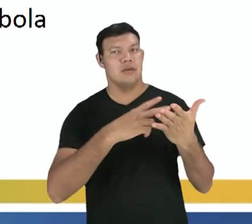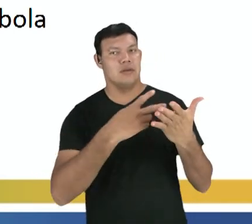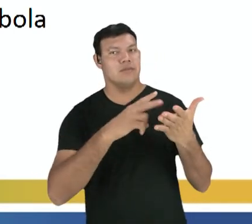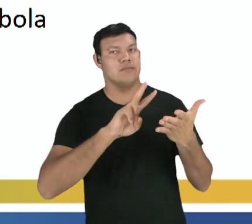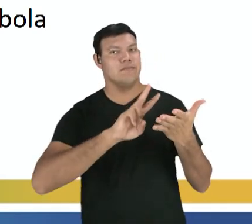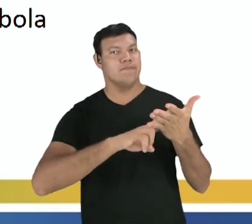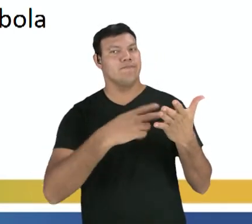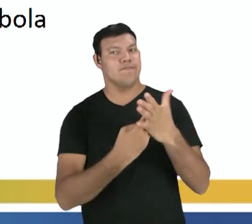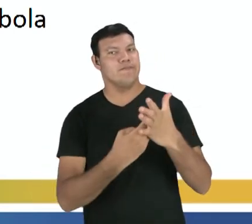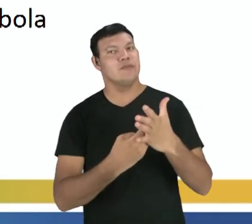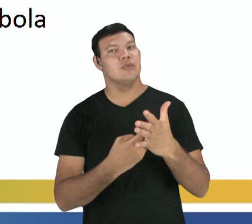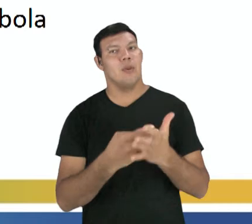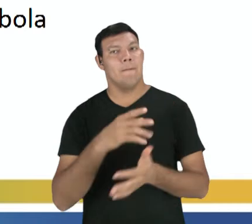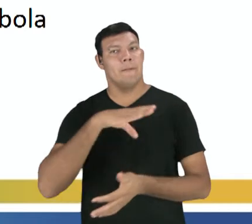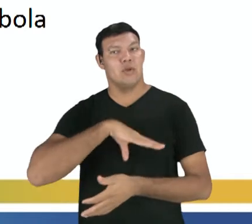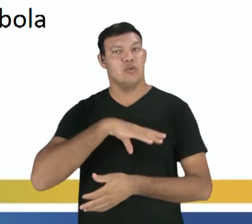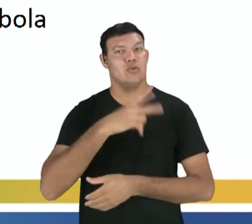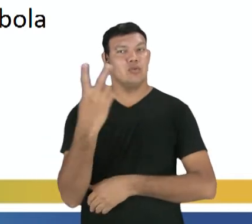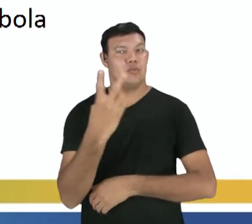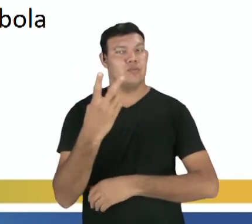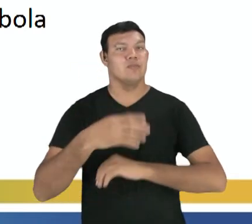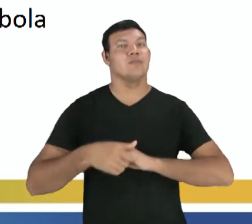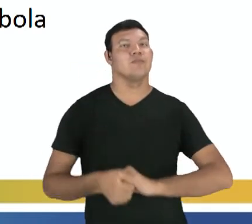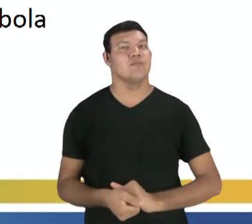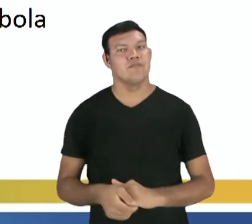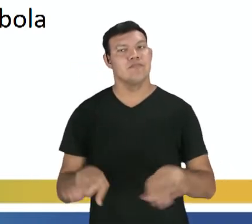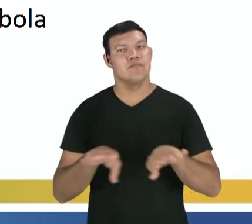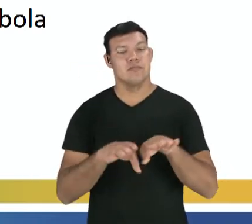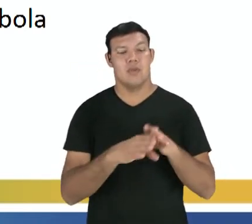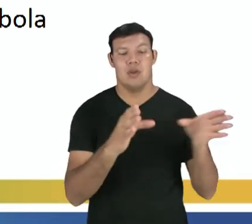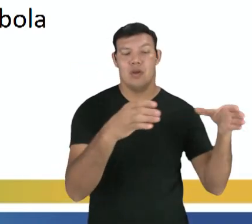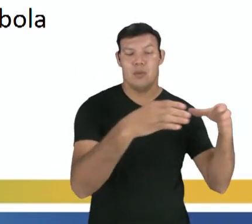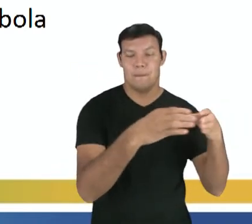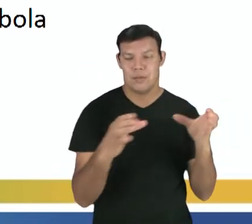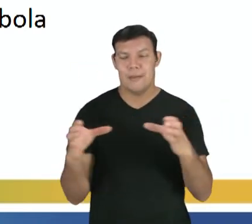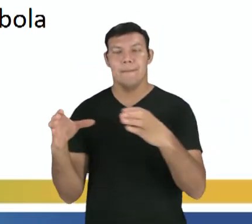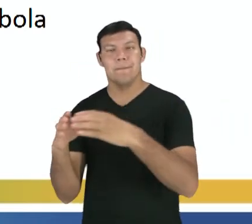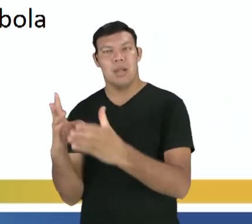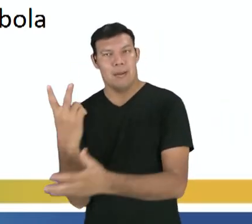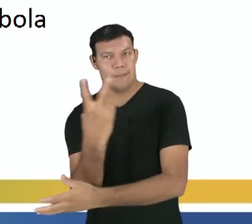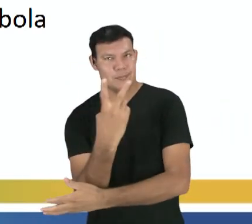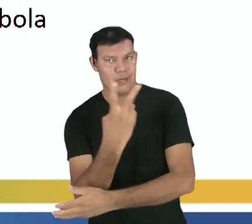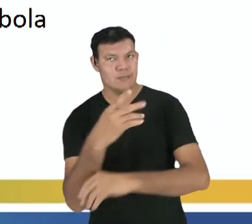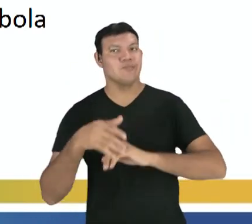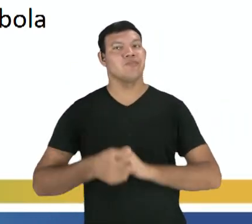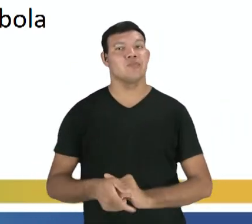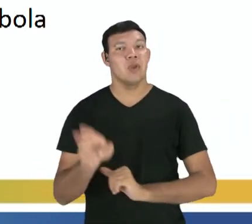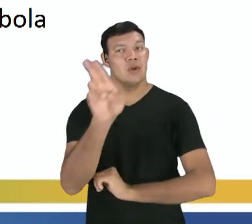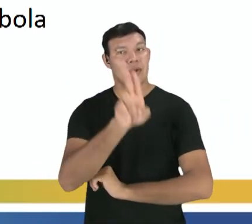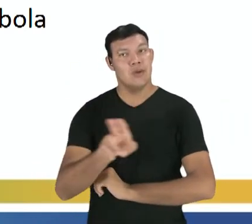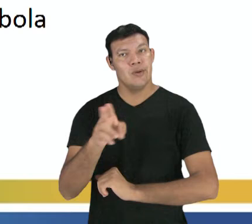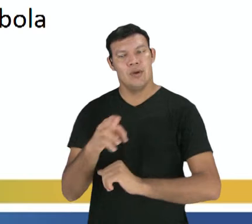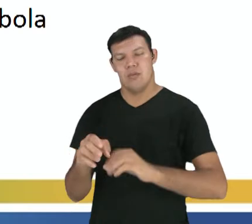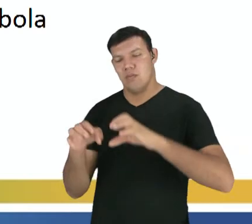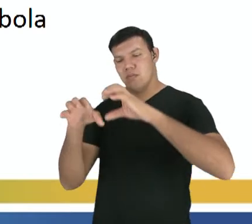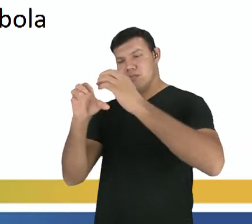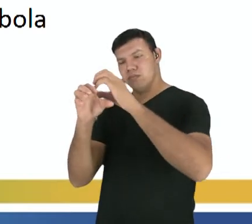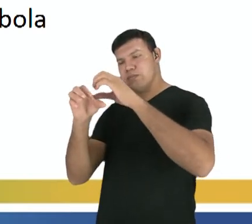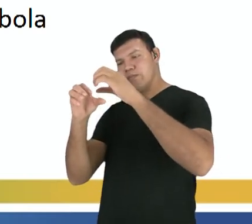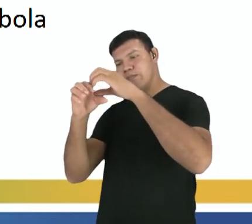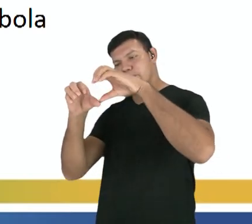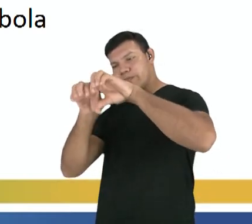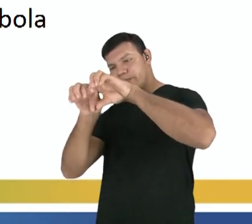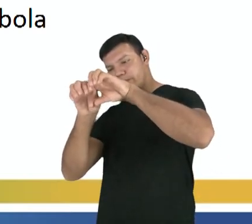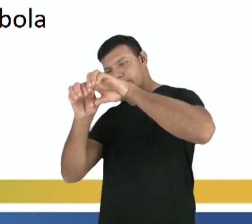beisebol. E aí também é um jogo de equipes, nós temos dois times, o uso do bastão